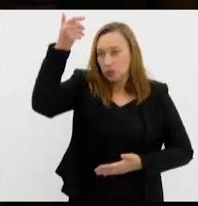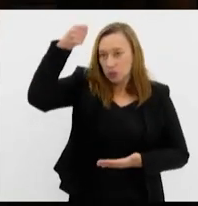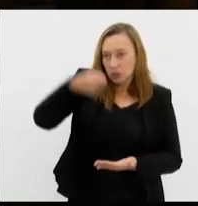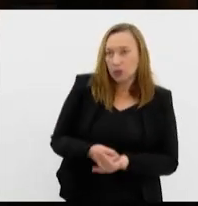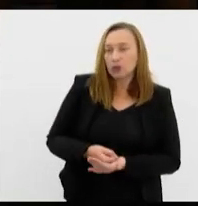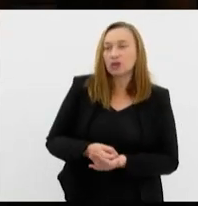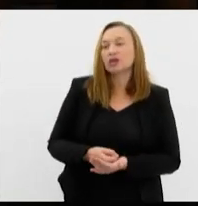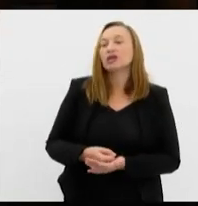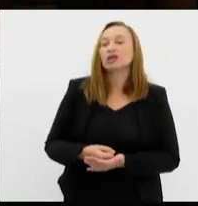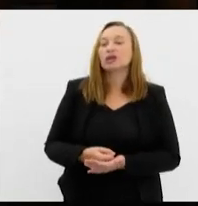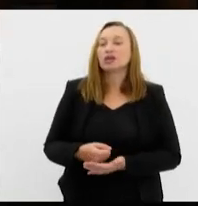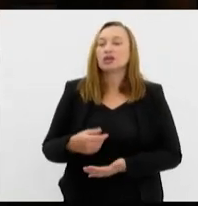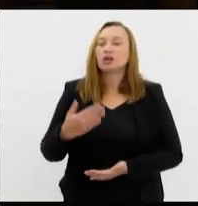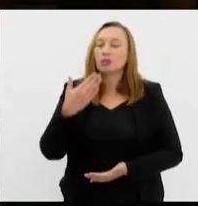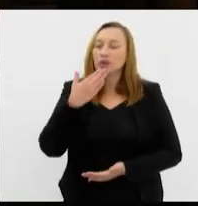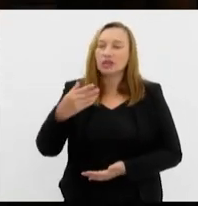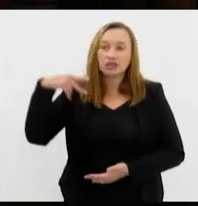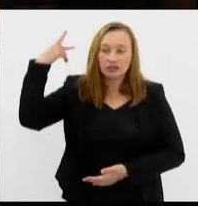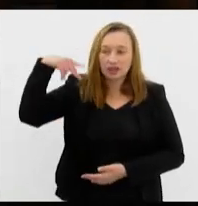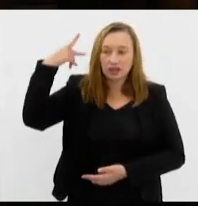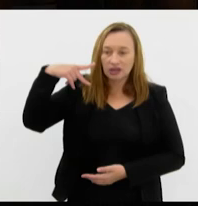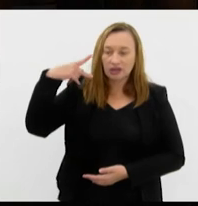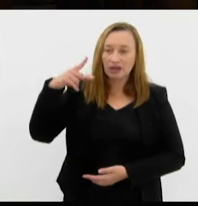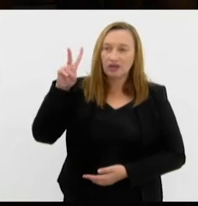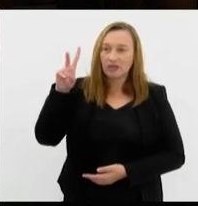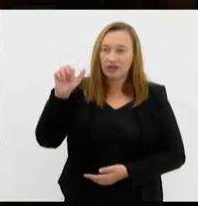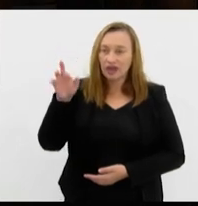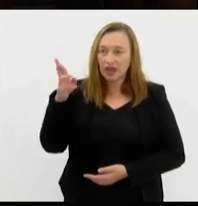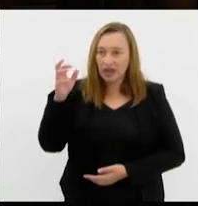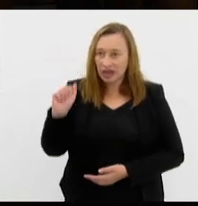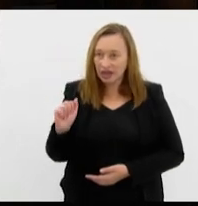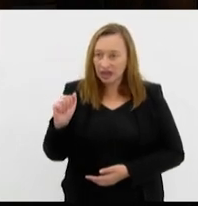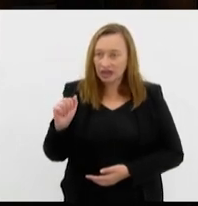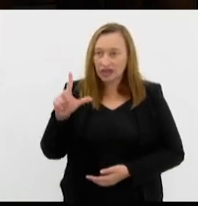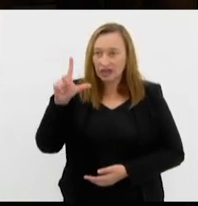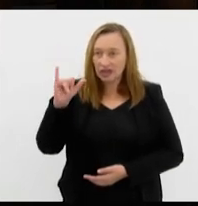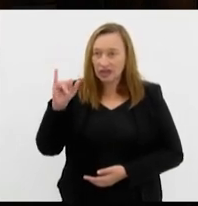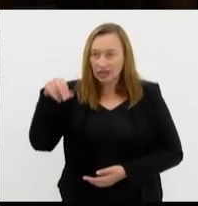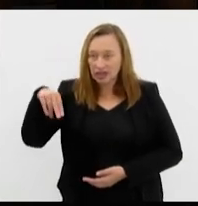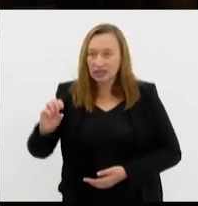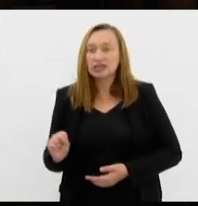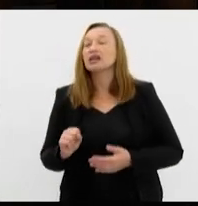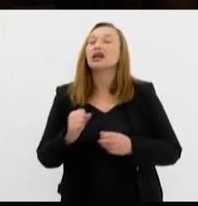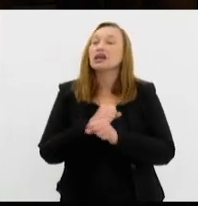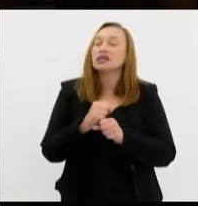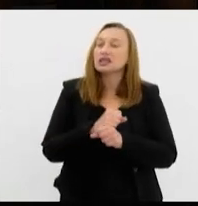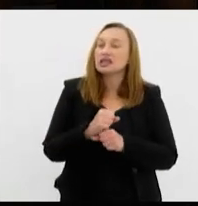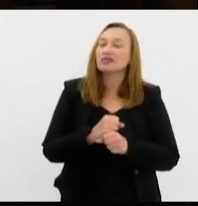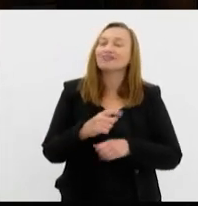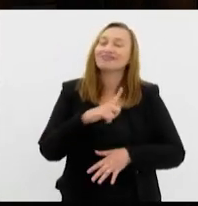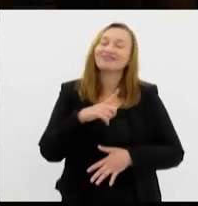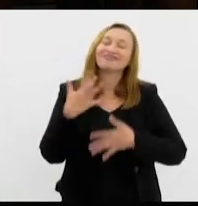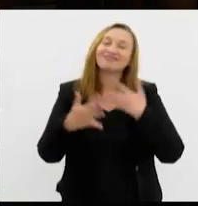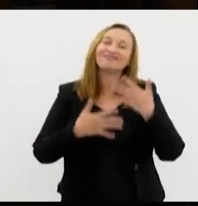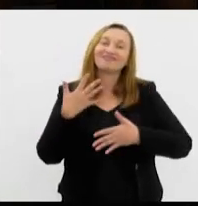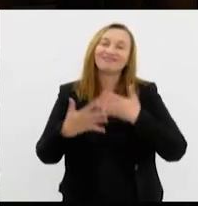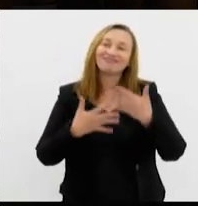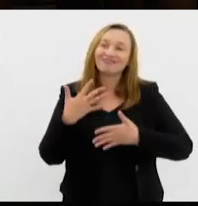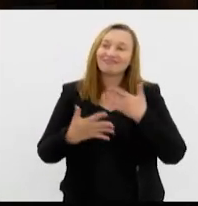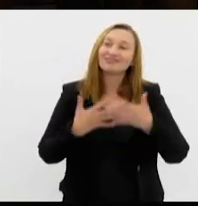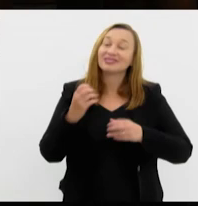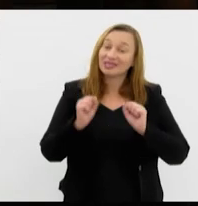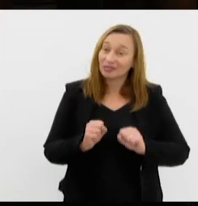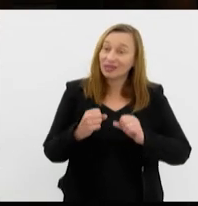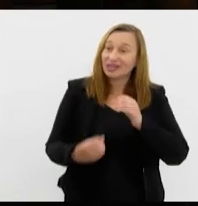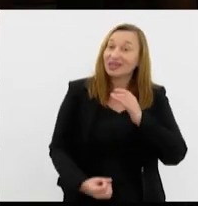Vera Lins e um pleito nosso como deputado estadual. E neste ano tivemos a alegria de poder criar